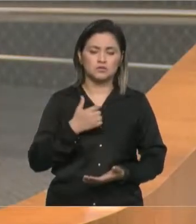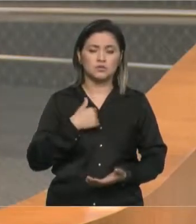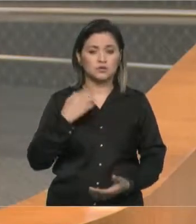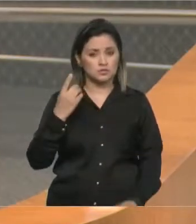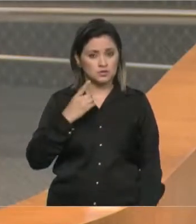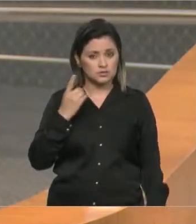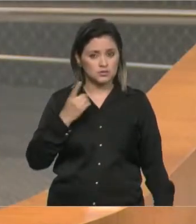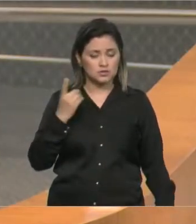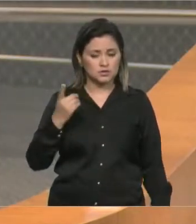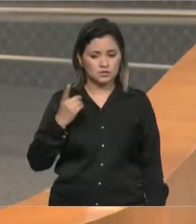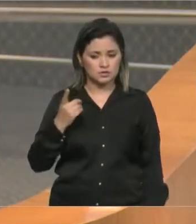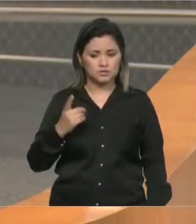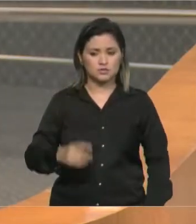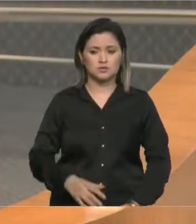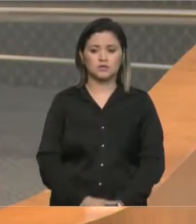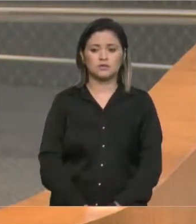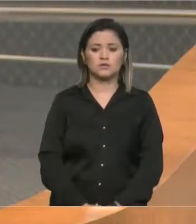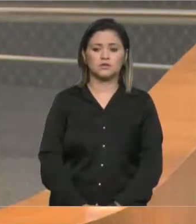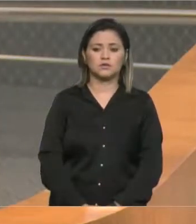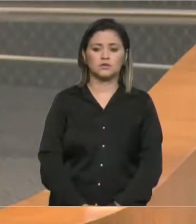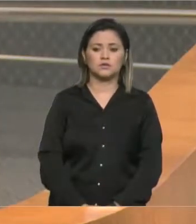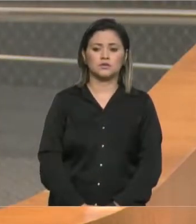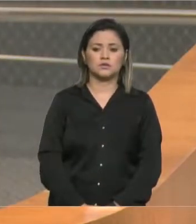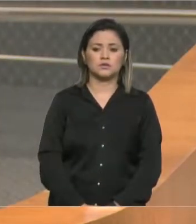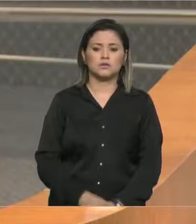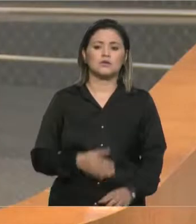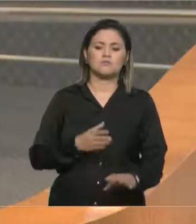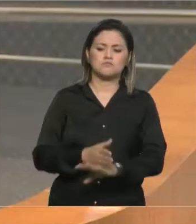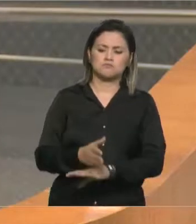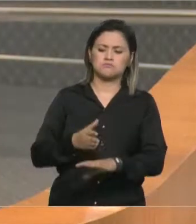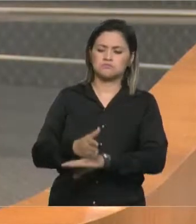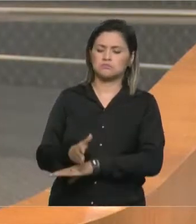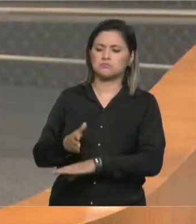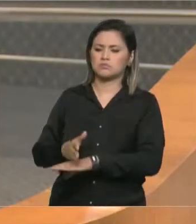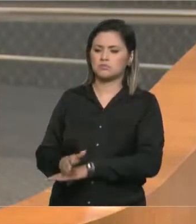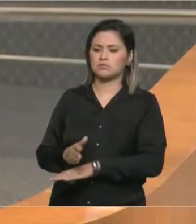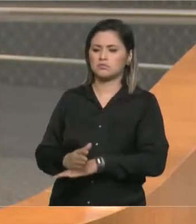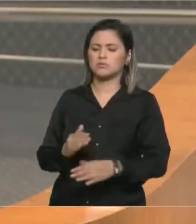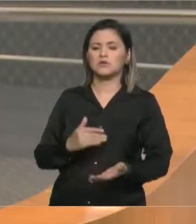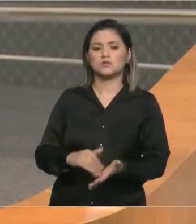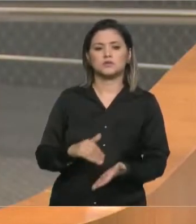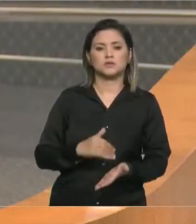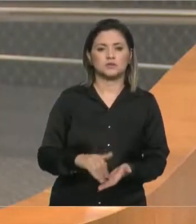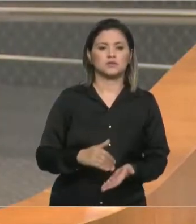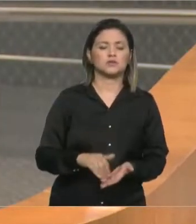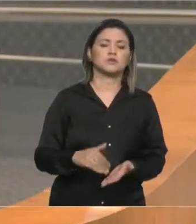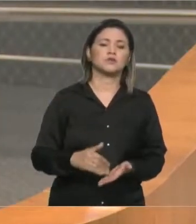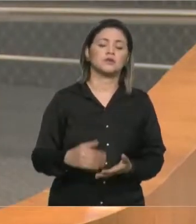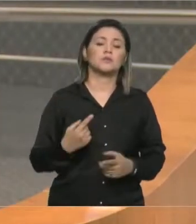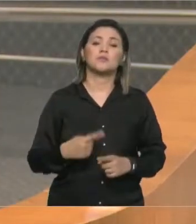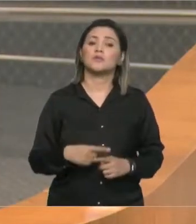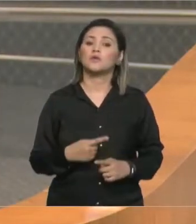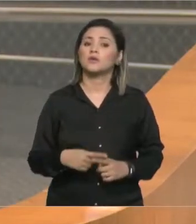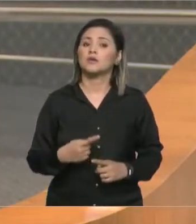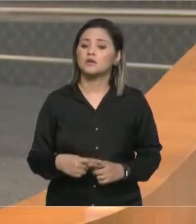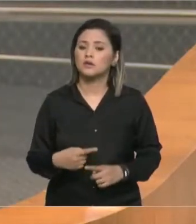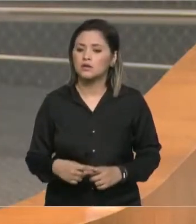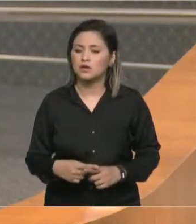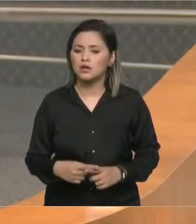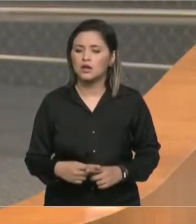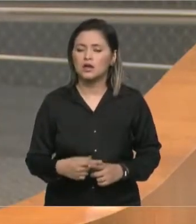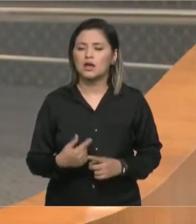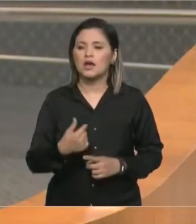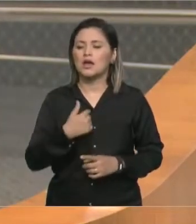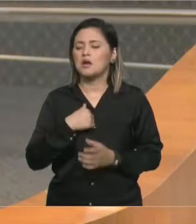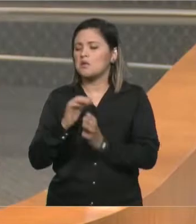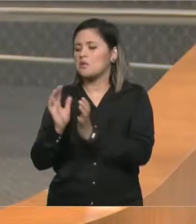vou e frequento as secretarias do Estado, Porque o meu lado não é o lado A, o lado B, o lado de